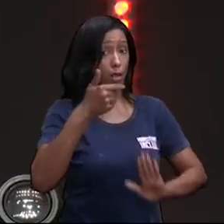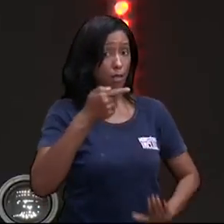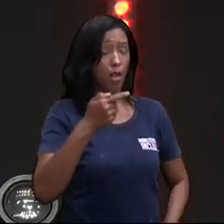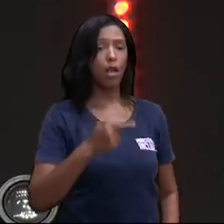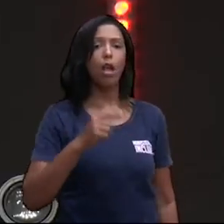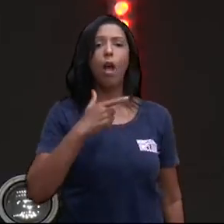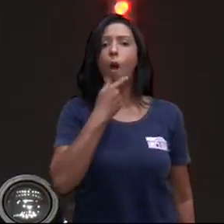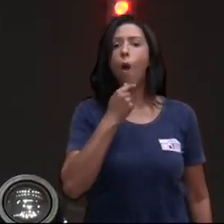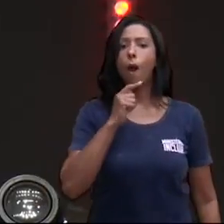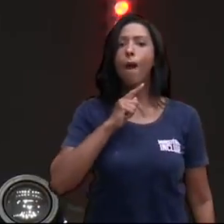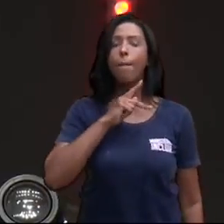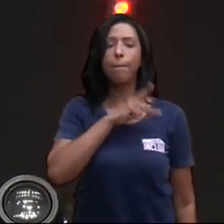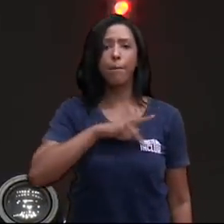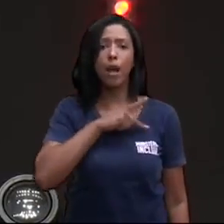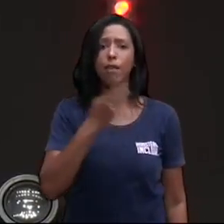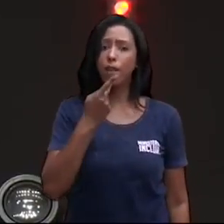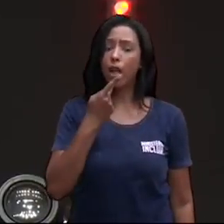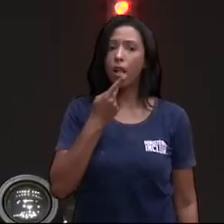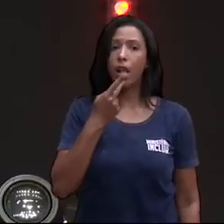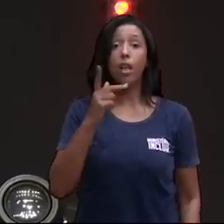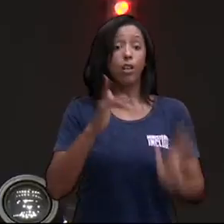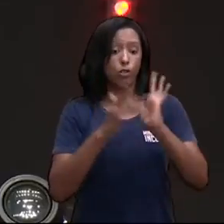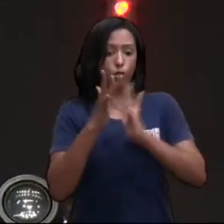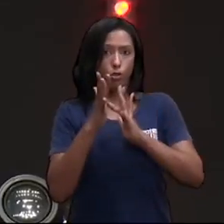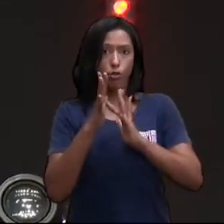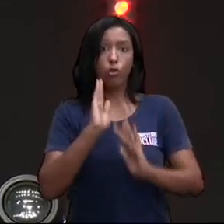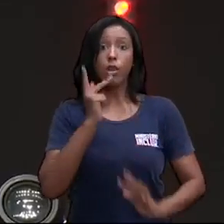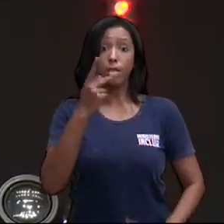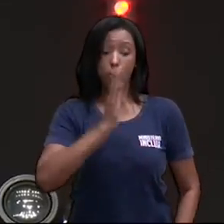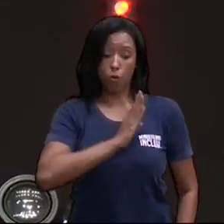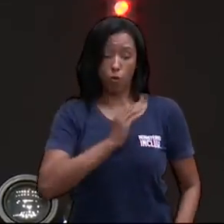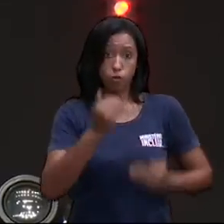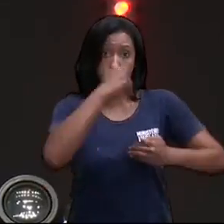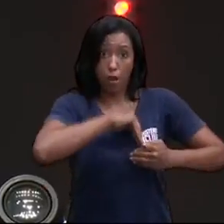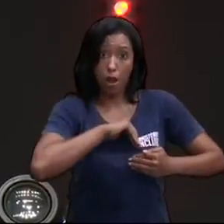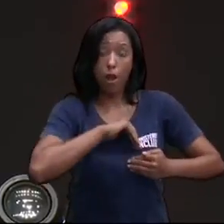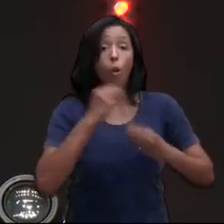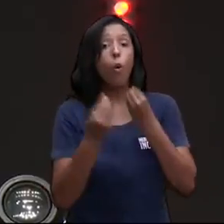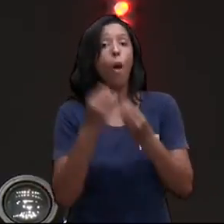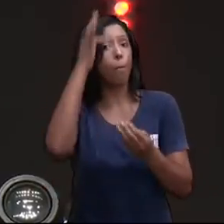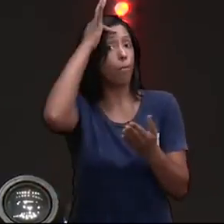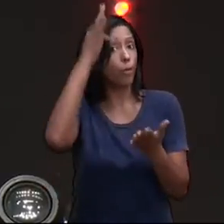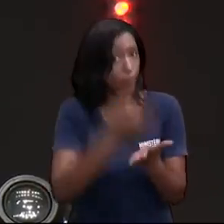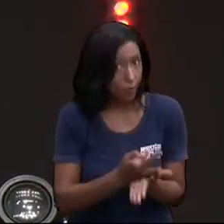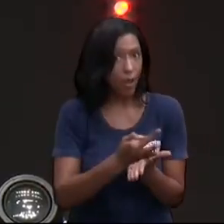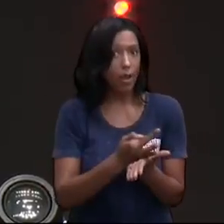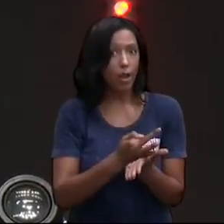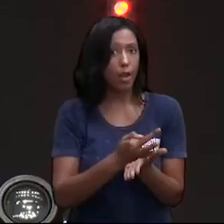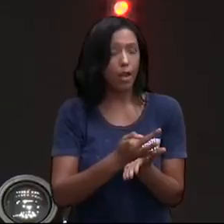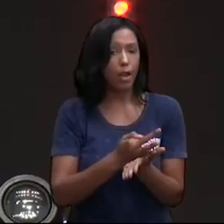diz Para que Cristo habite no coração de vocês mediante a fé